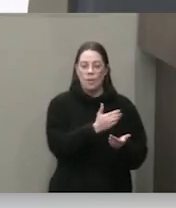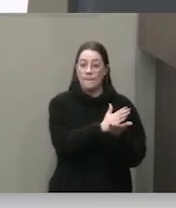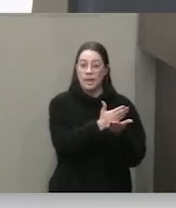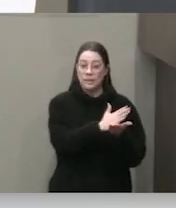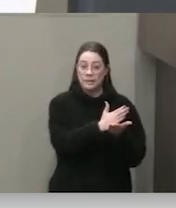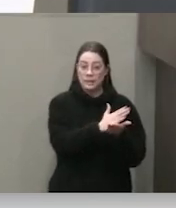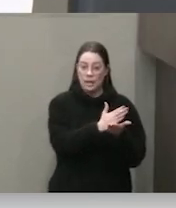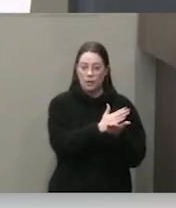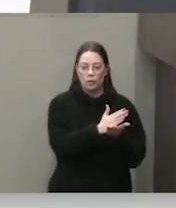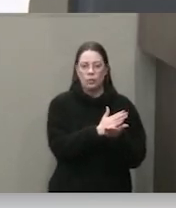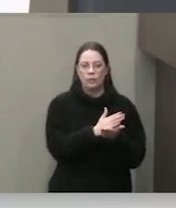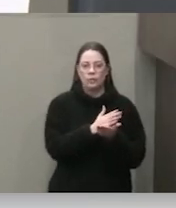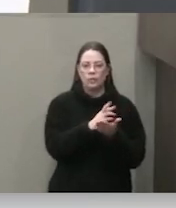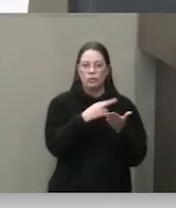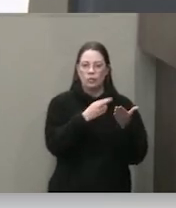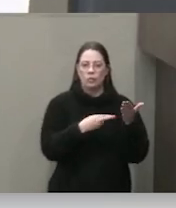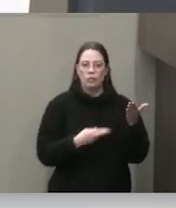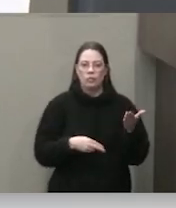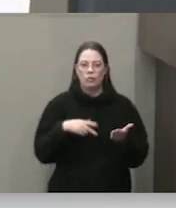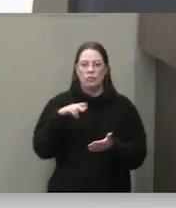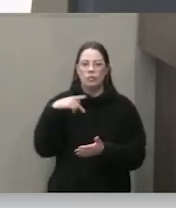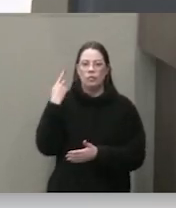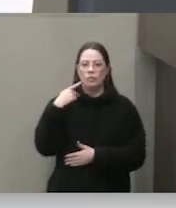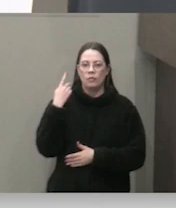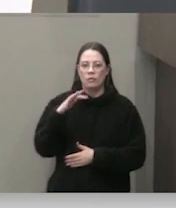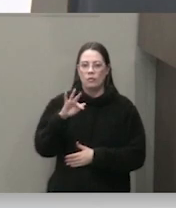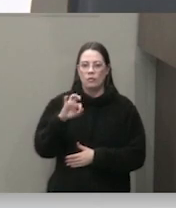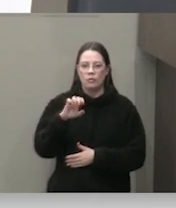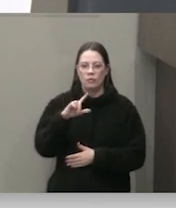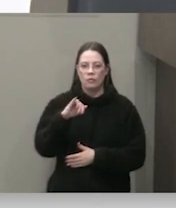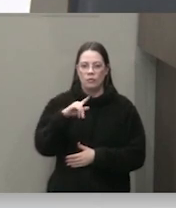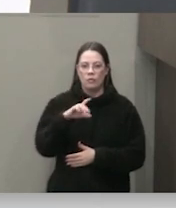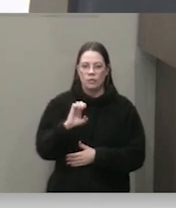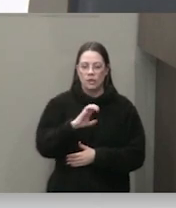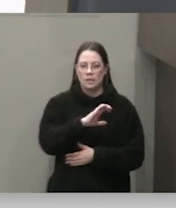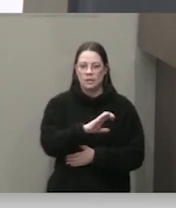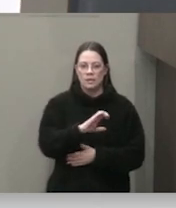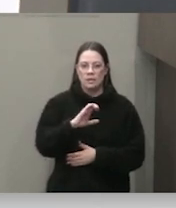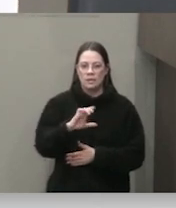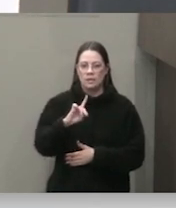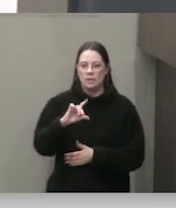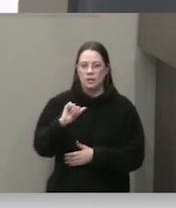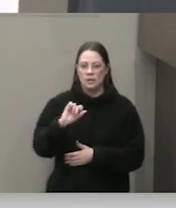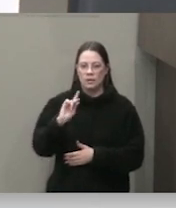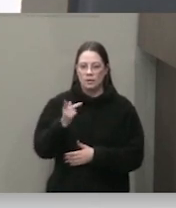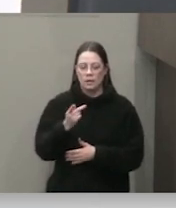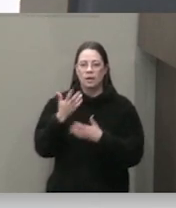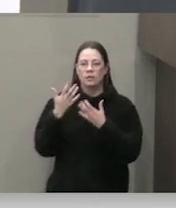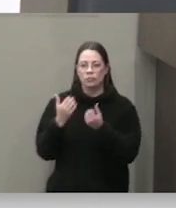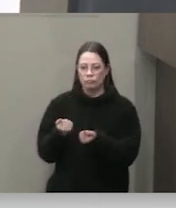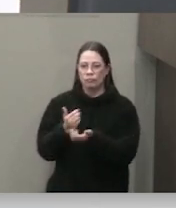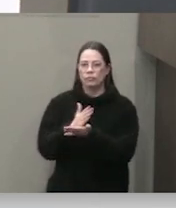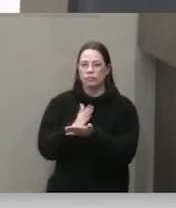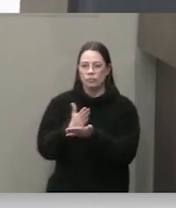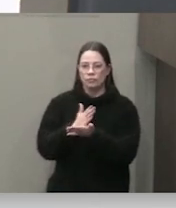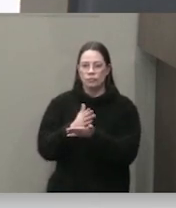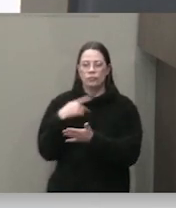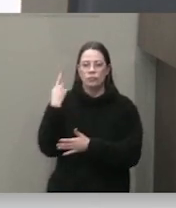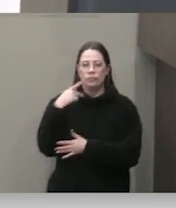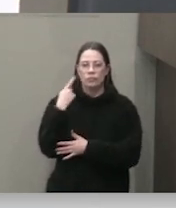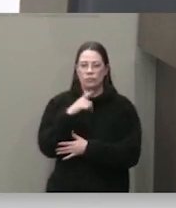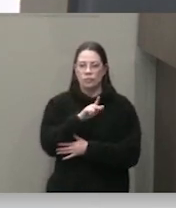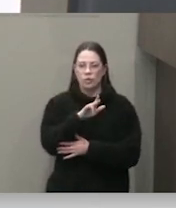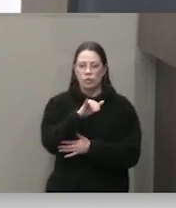parcial. Relator, vereador Felipe Favreto Manfroy. CCDH, parecer pelo acatamento do veto parcial. Vereador Luiz